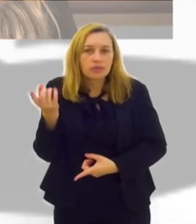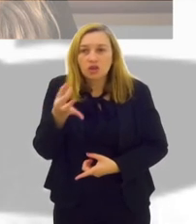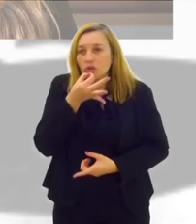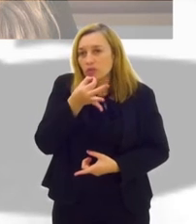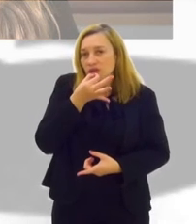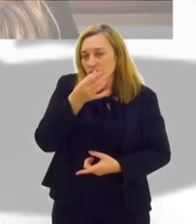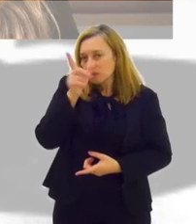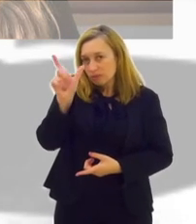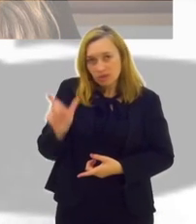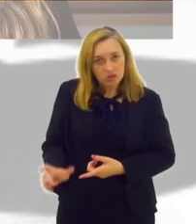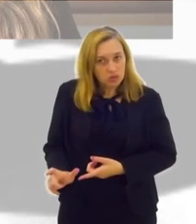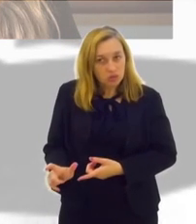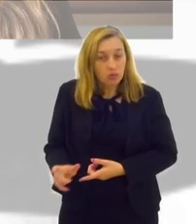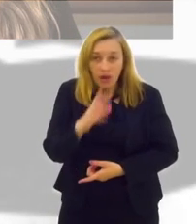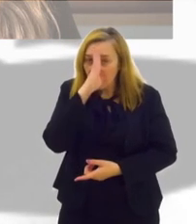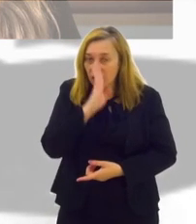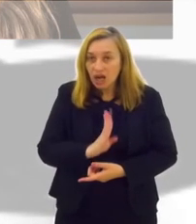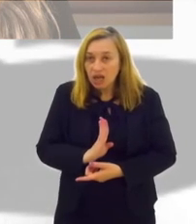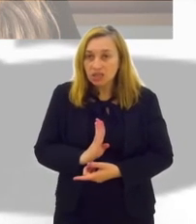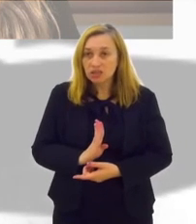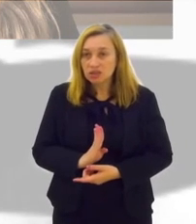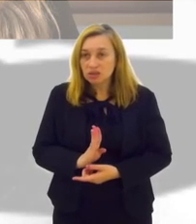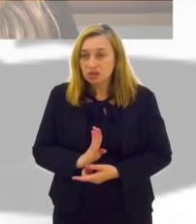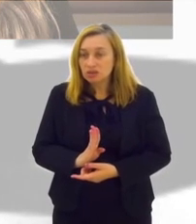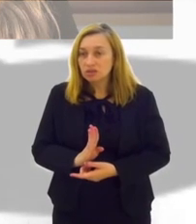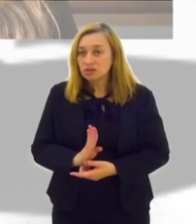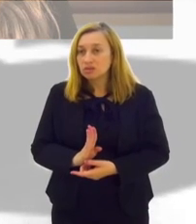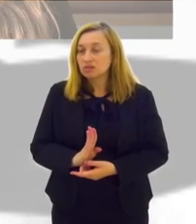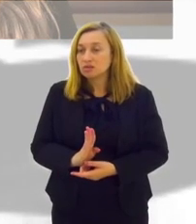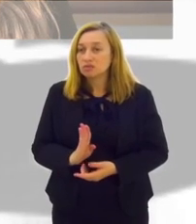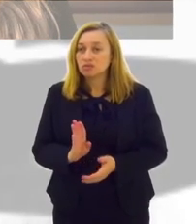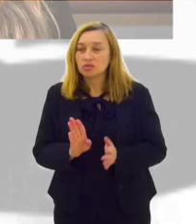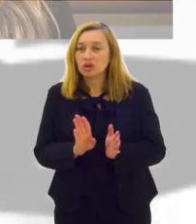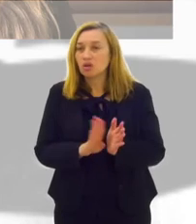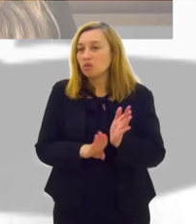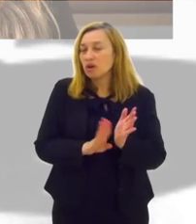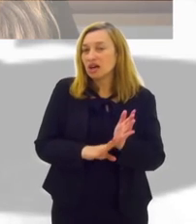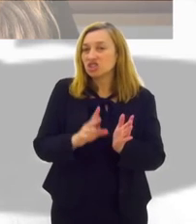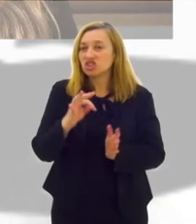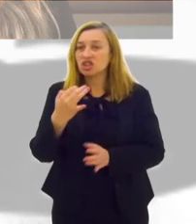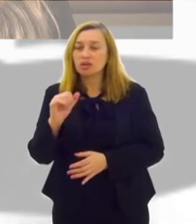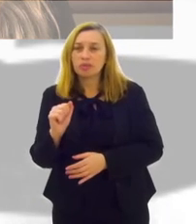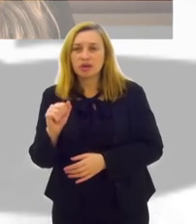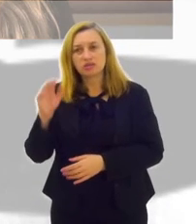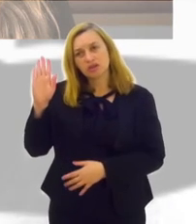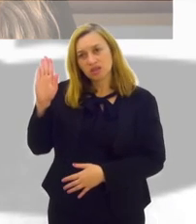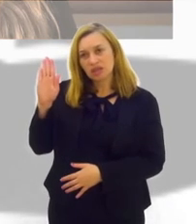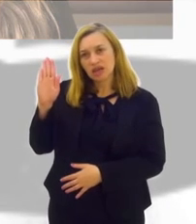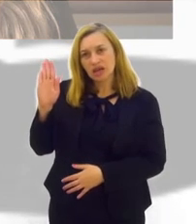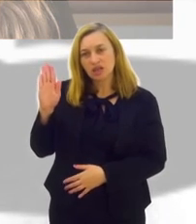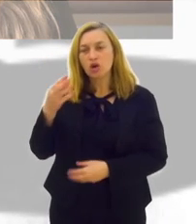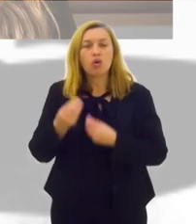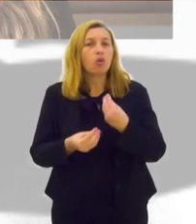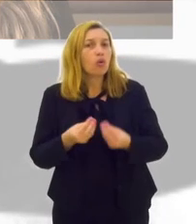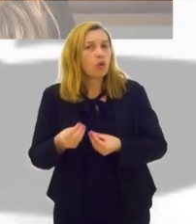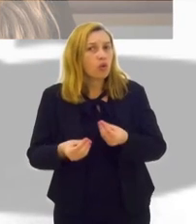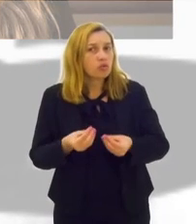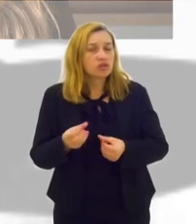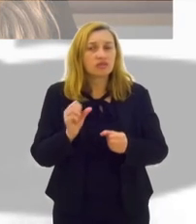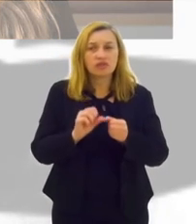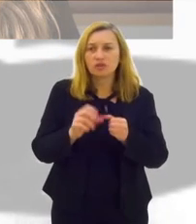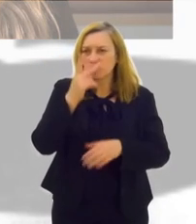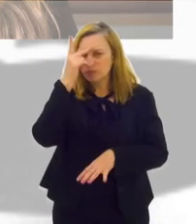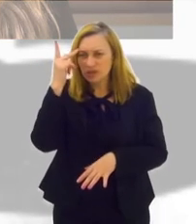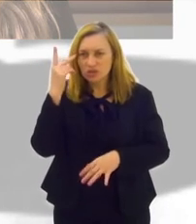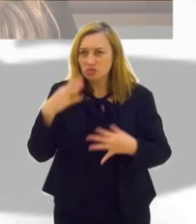Porque isso não configuraria. Claro, é gratuito, então não entra como gasto de campanha do candidato. Como está